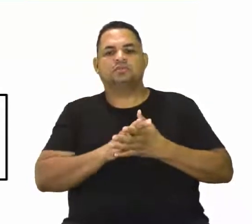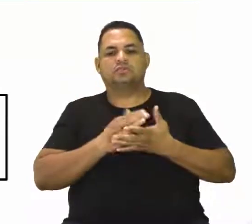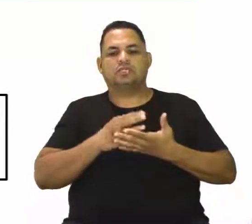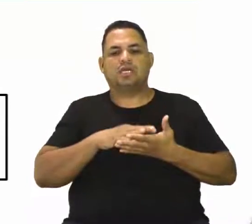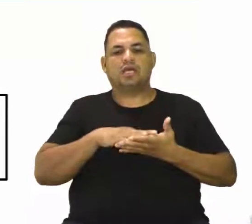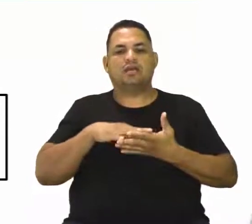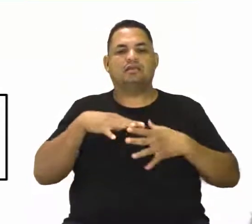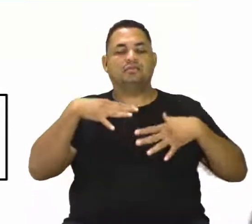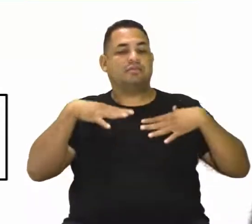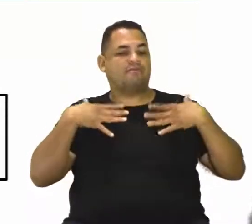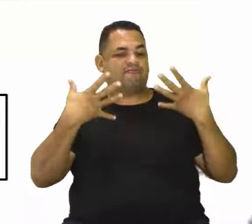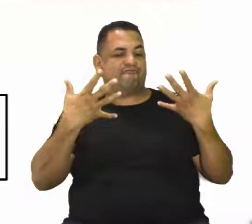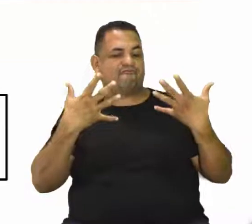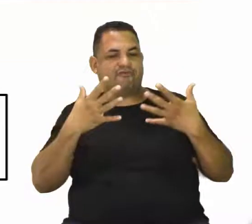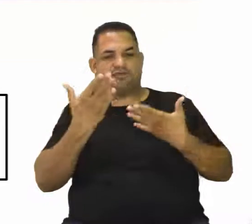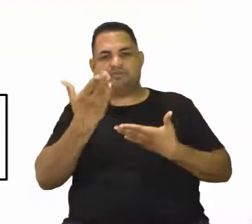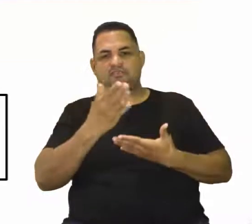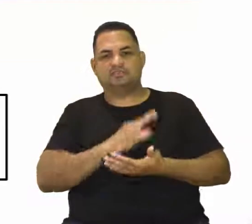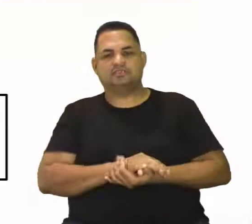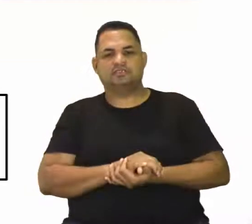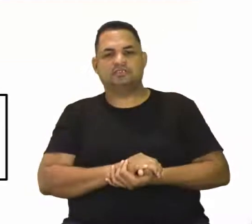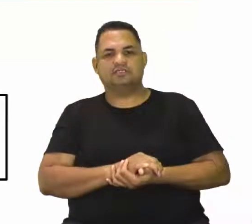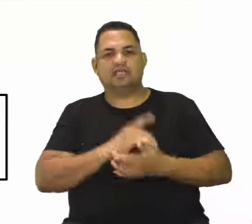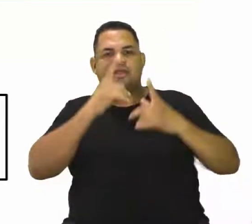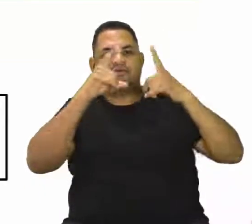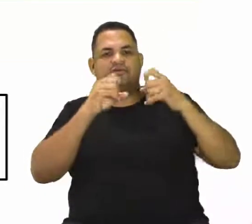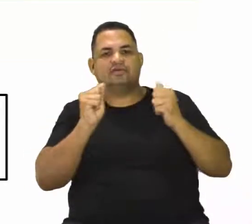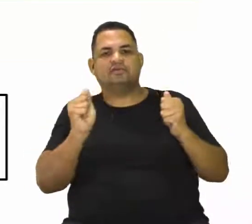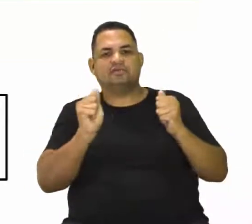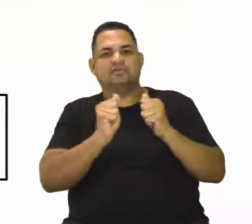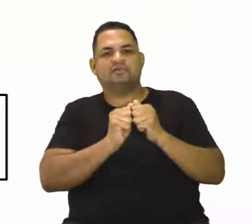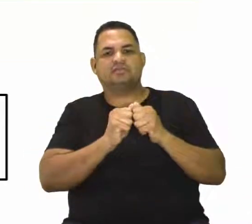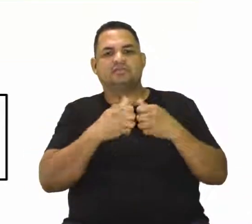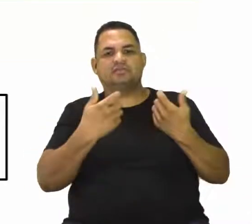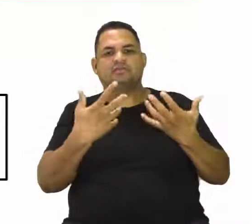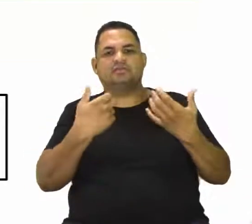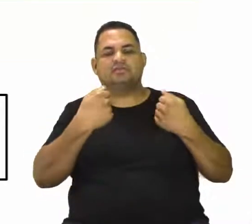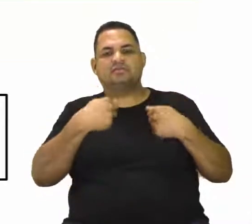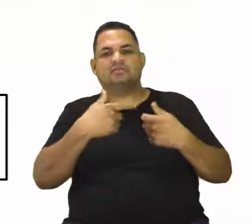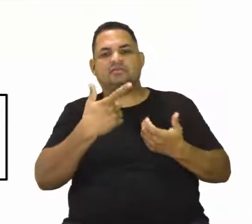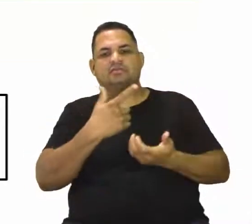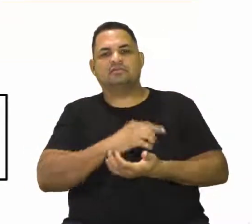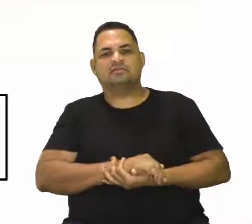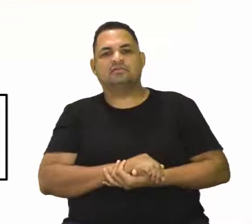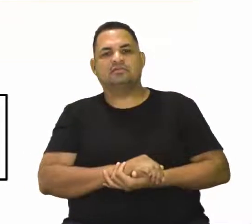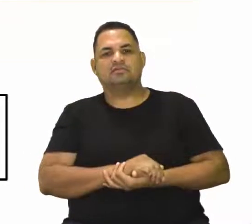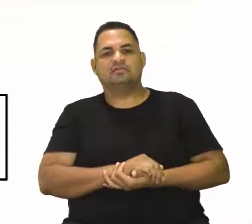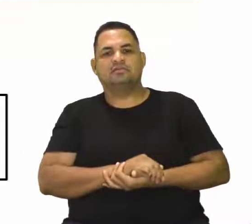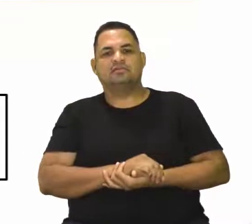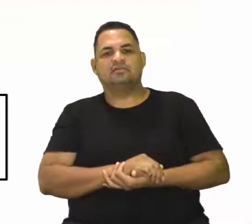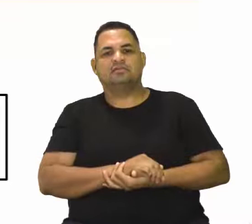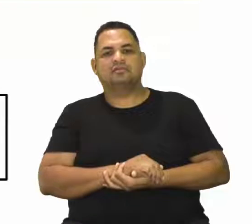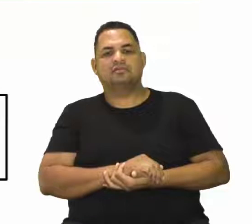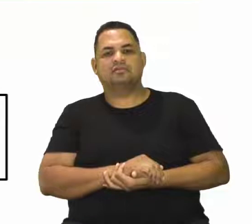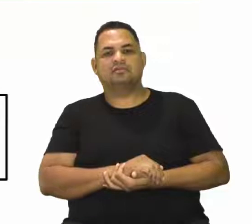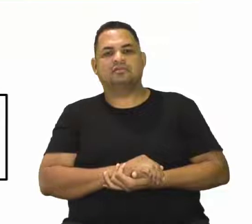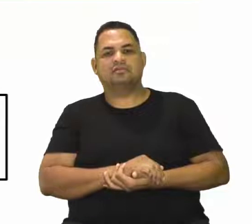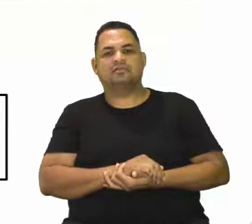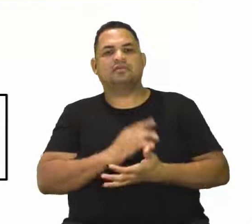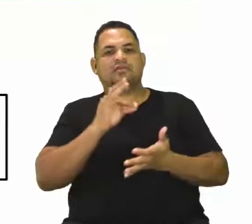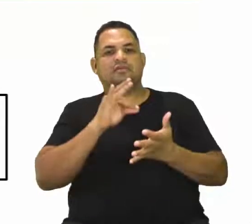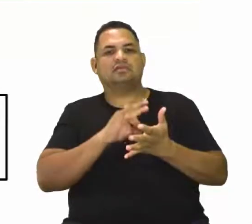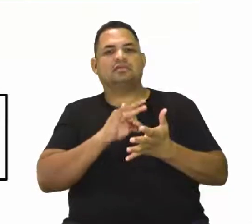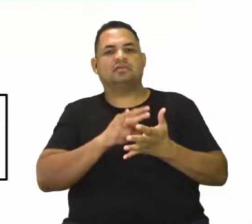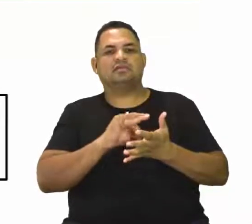e tiraram foto junto nada a ver a justamente o cara pode ter a possa ser que isso aqui é